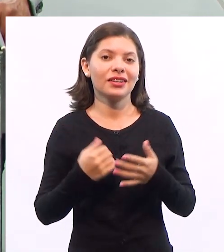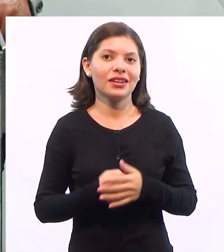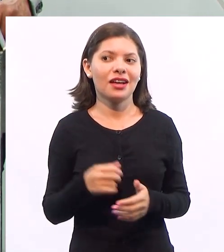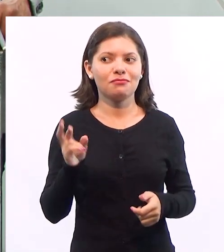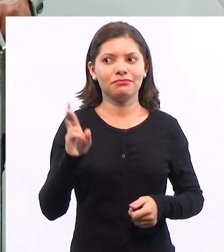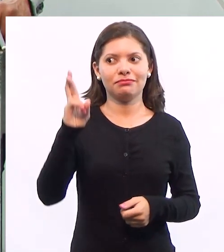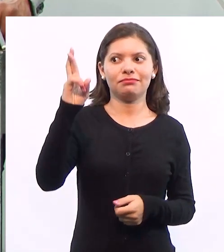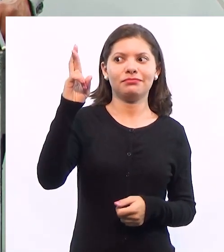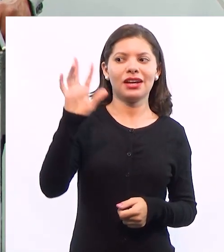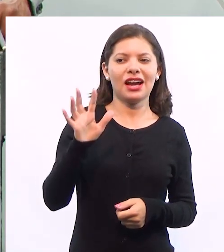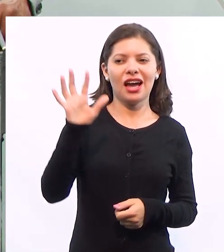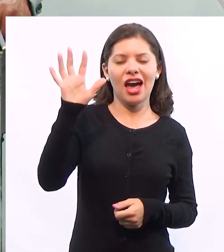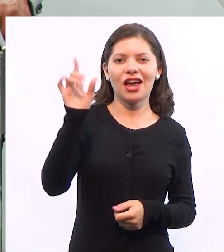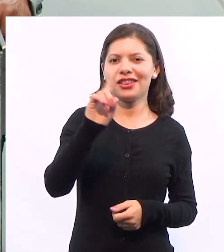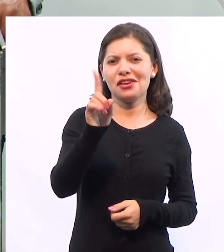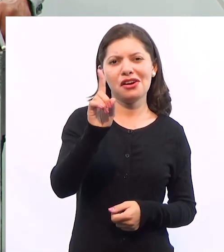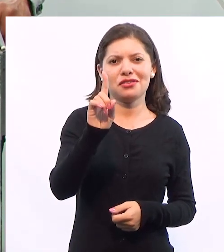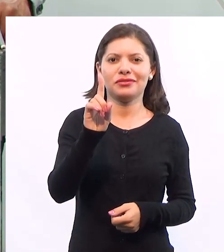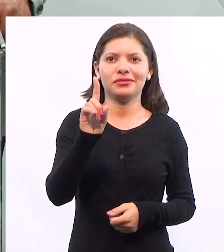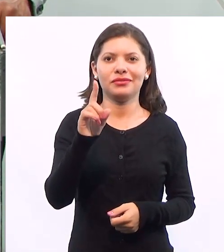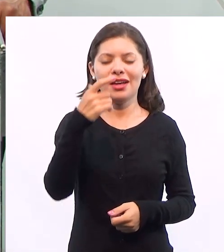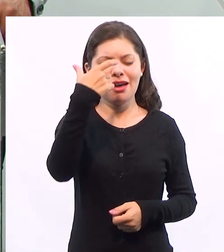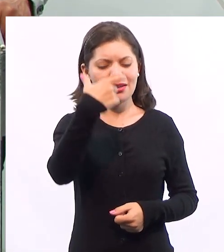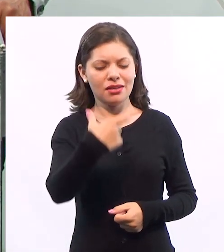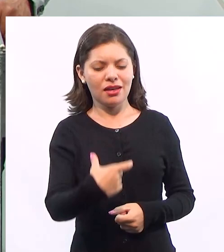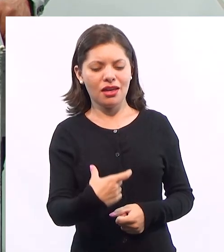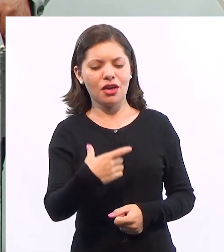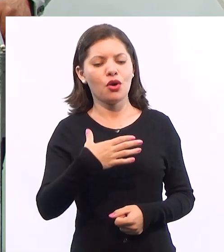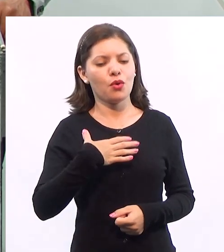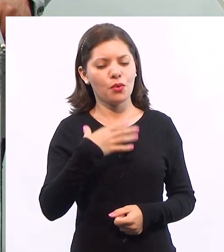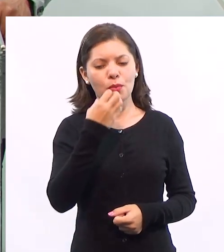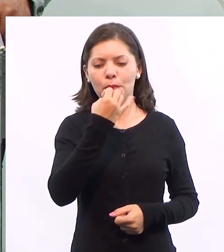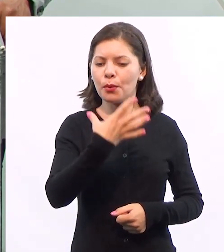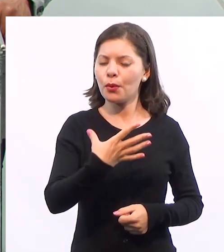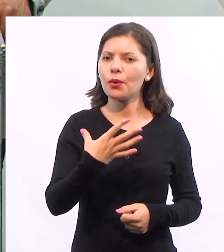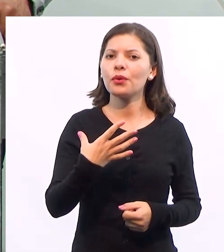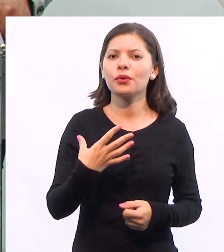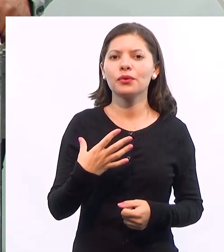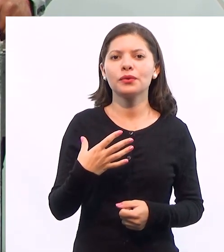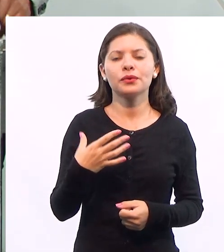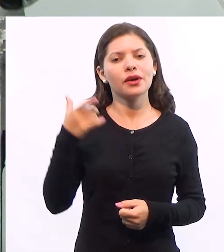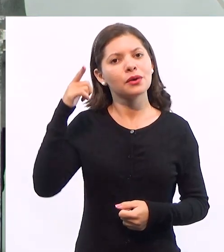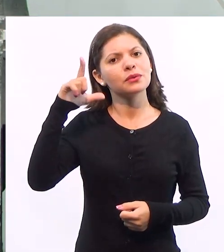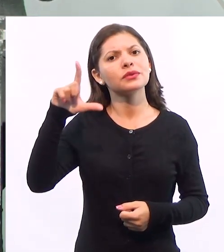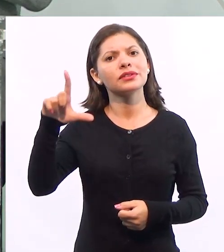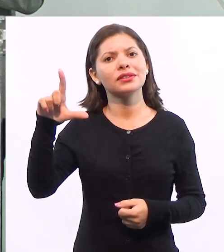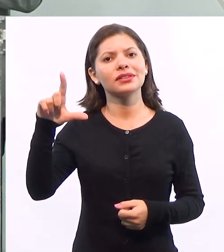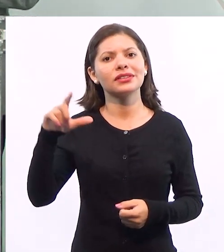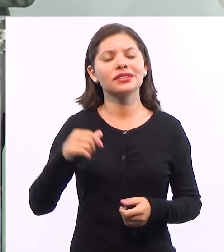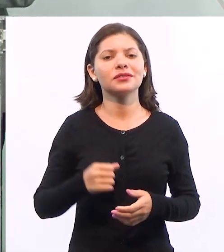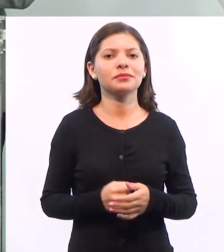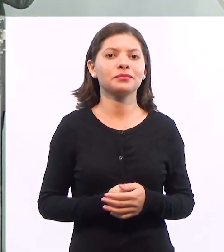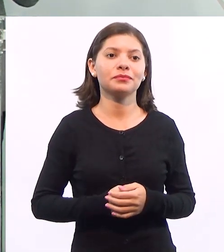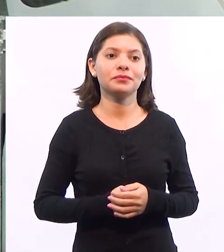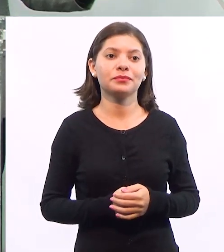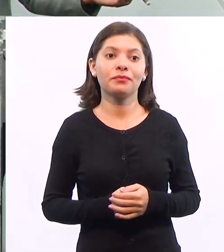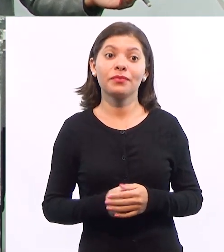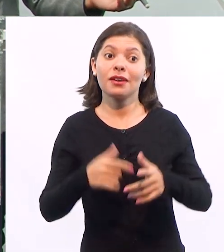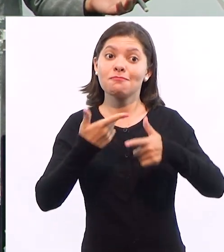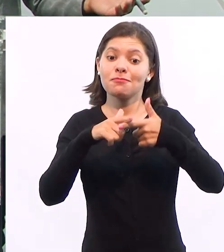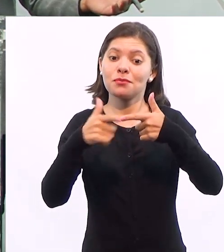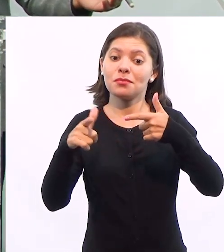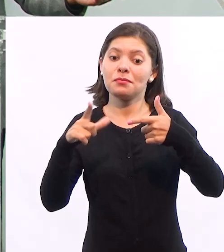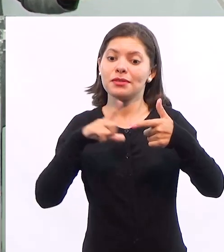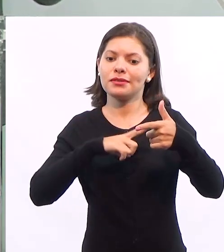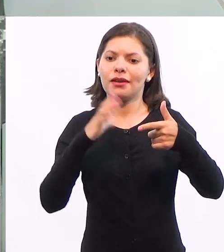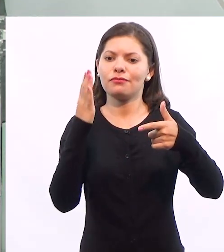não, tá, gente? É autorrealização de si como pessoa, tá? Você se sente autorrealizado, mas você está passando por uma dificuldade, está passando